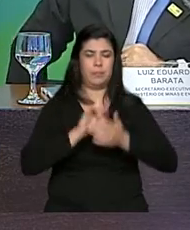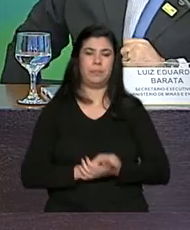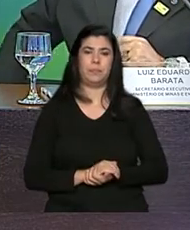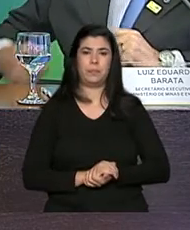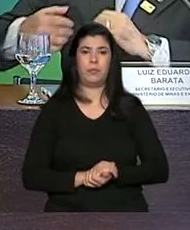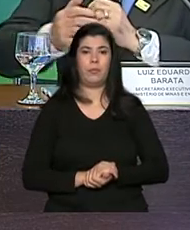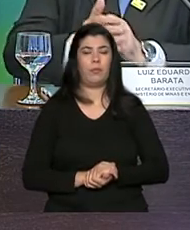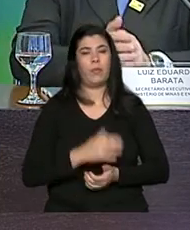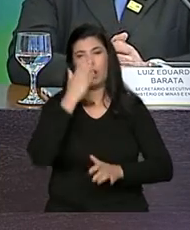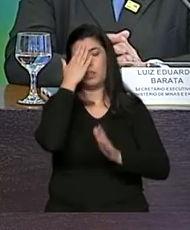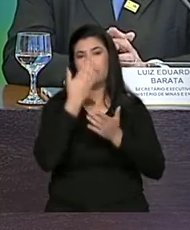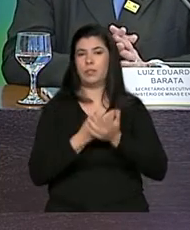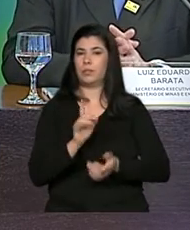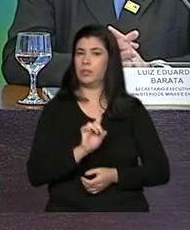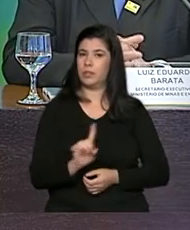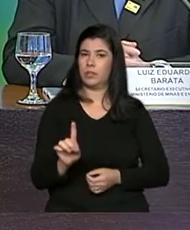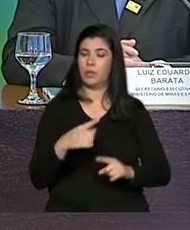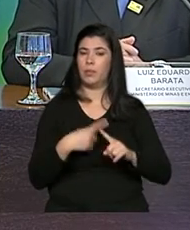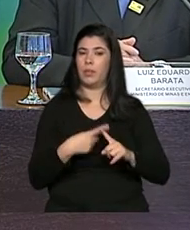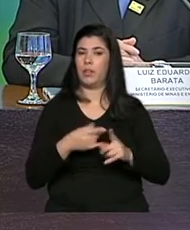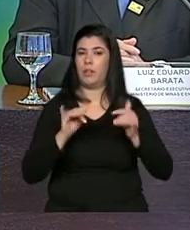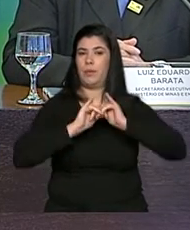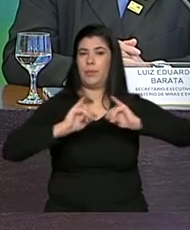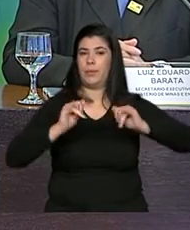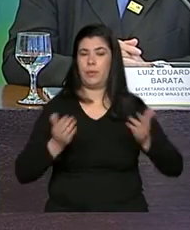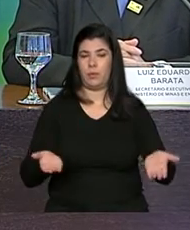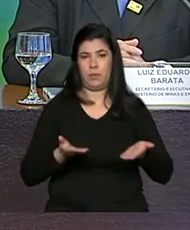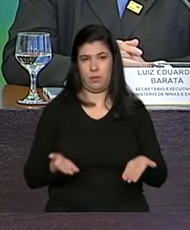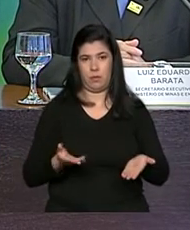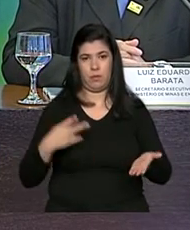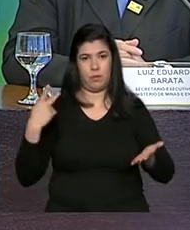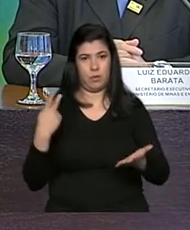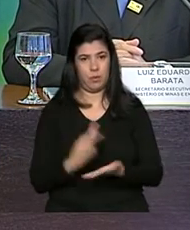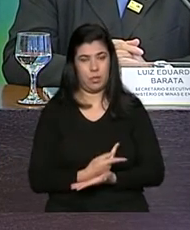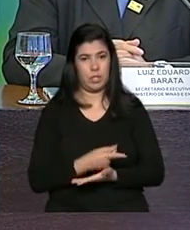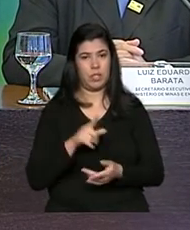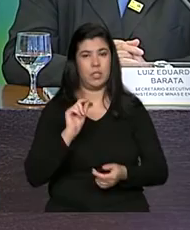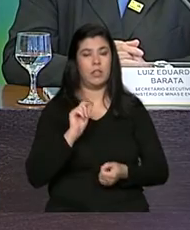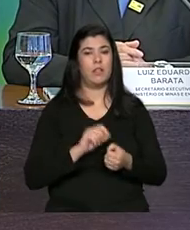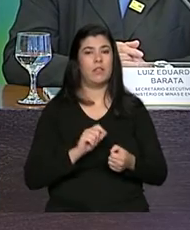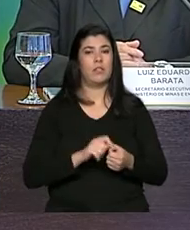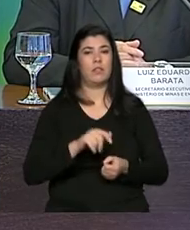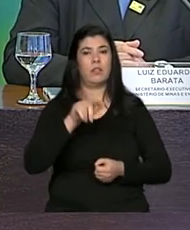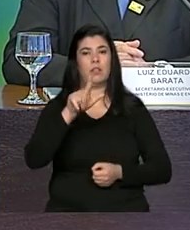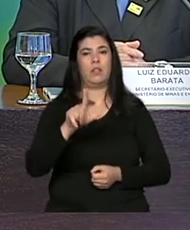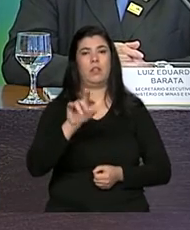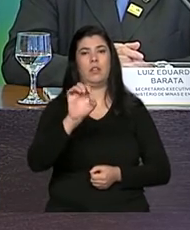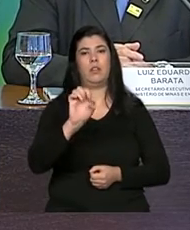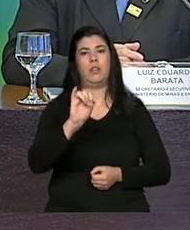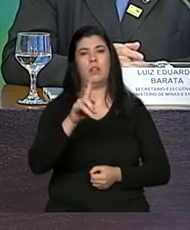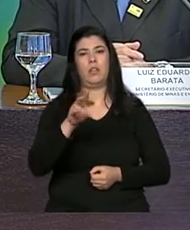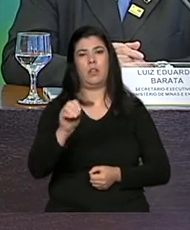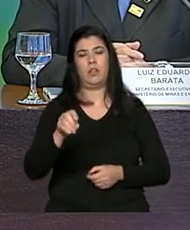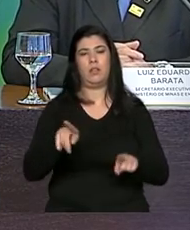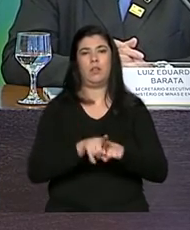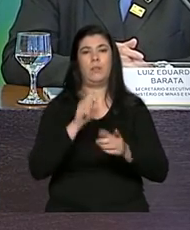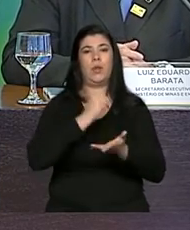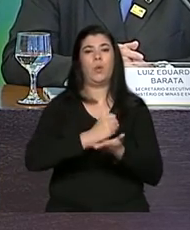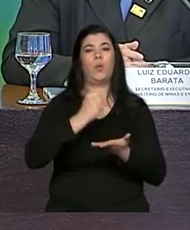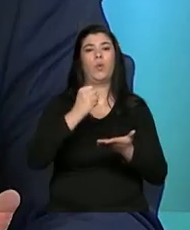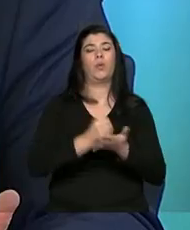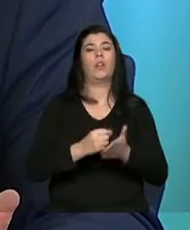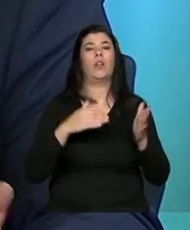é o que vai acontecer efetivamente de leilões e de contratos até